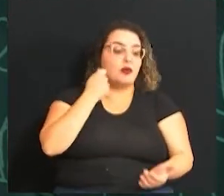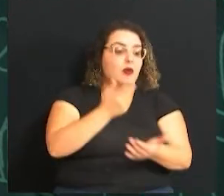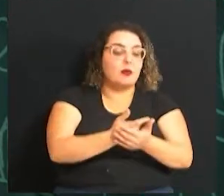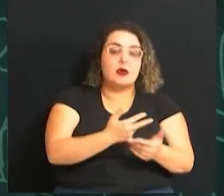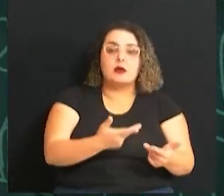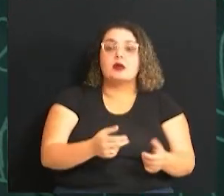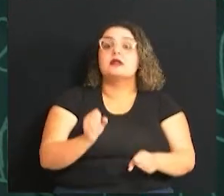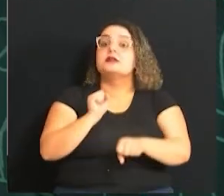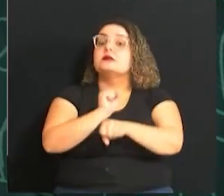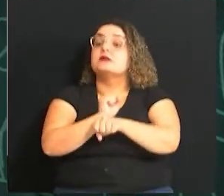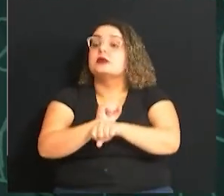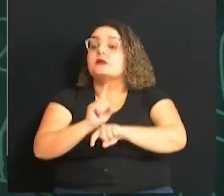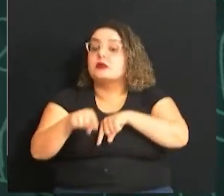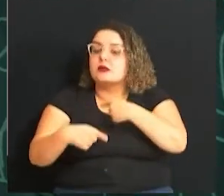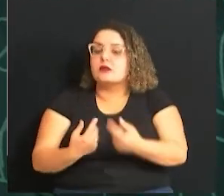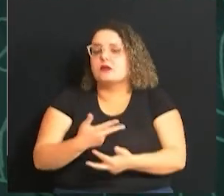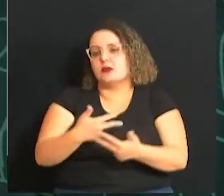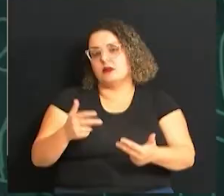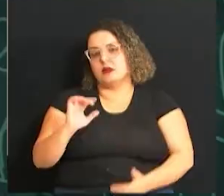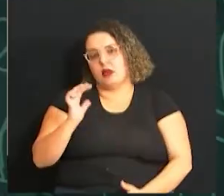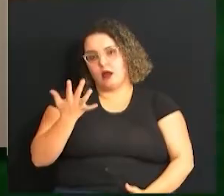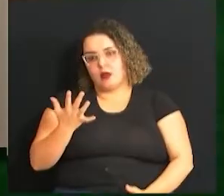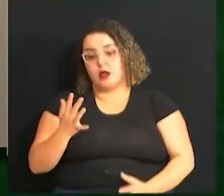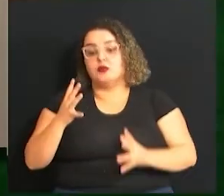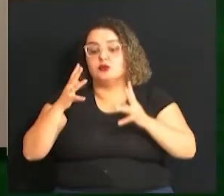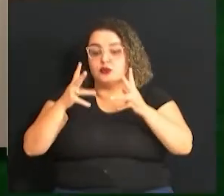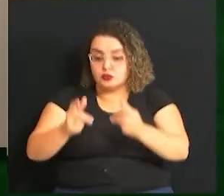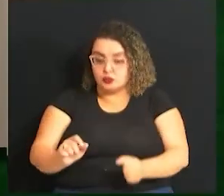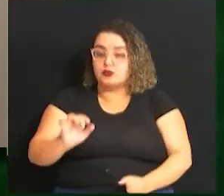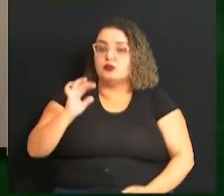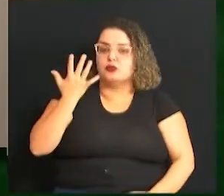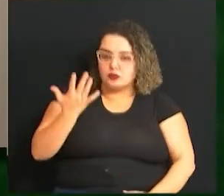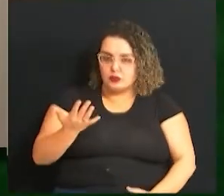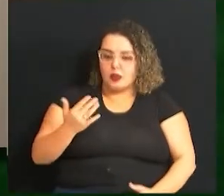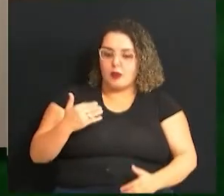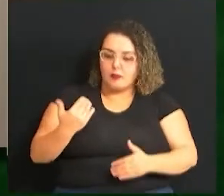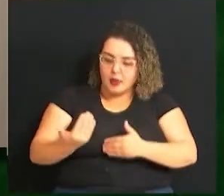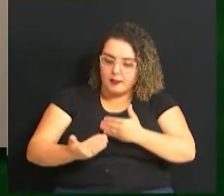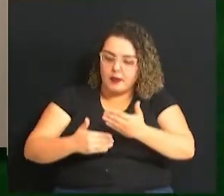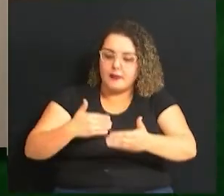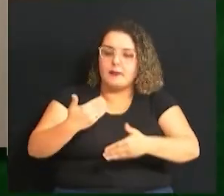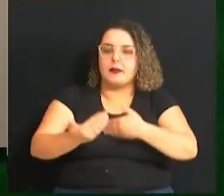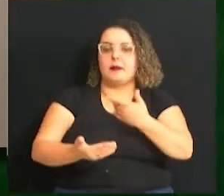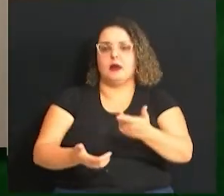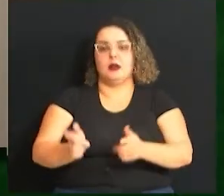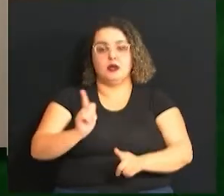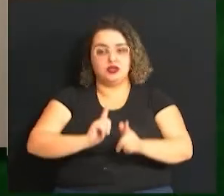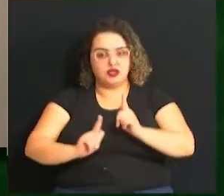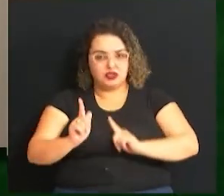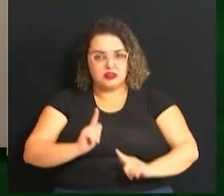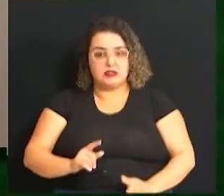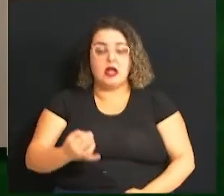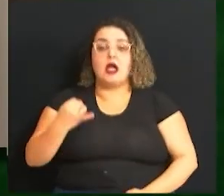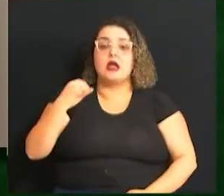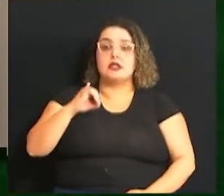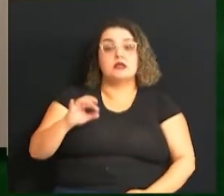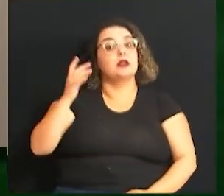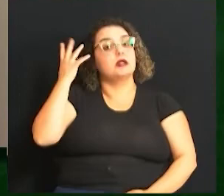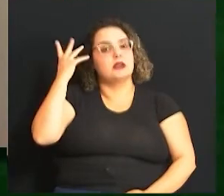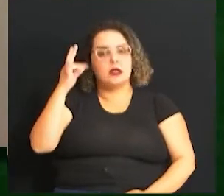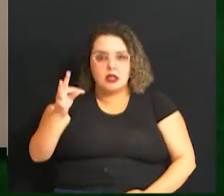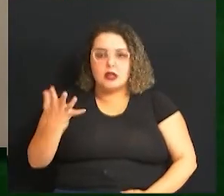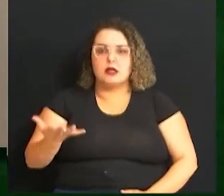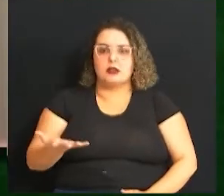coisa, esperar para que algo aconteça. Tudo isso vai acontecendo durante a gestão. Se a gente fica